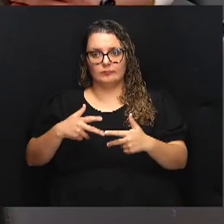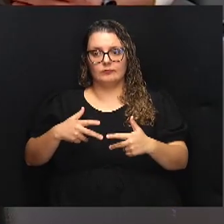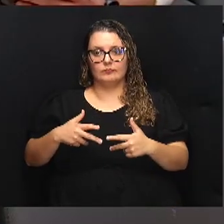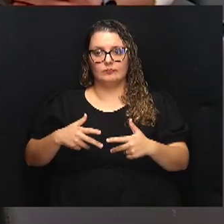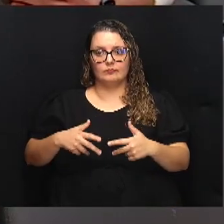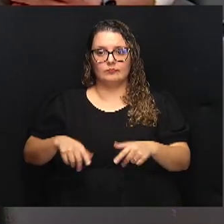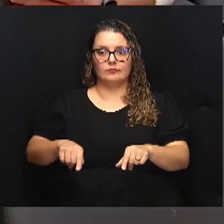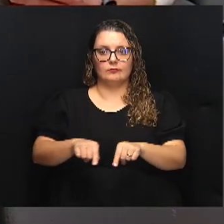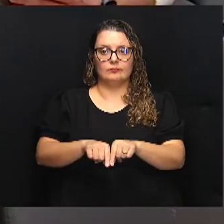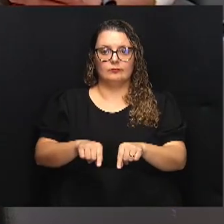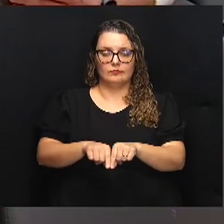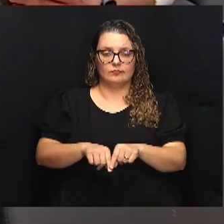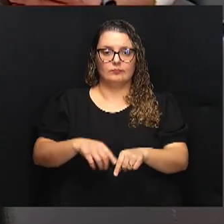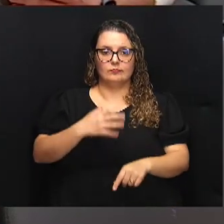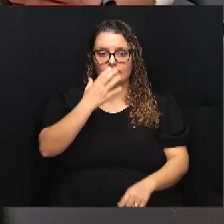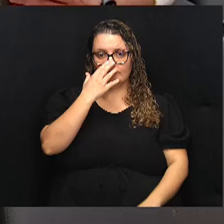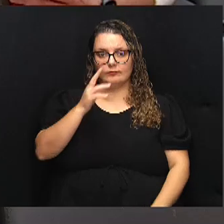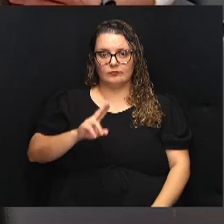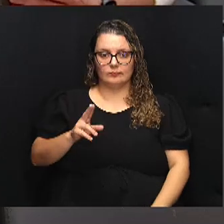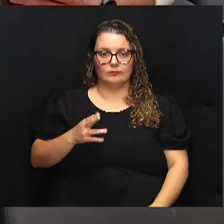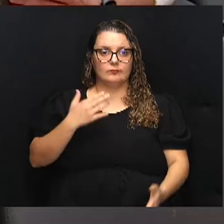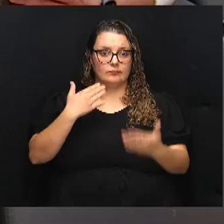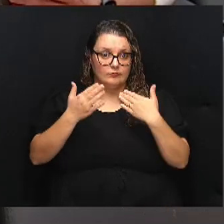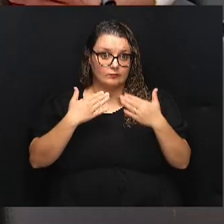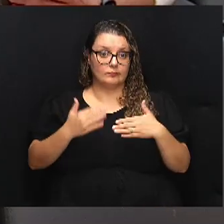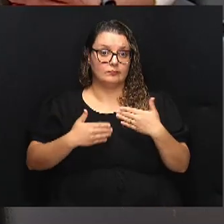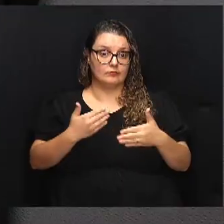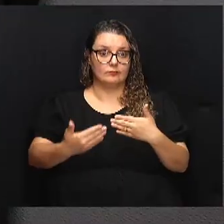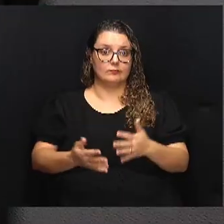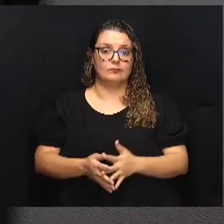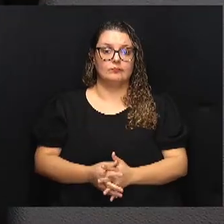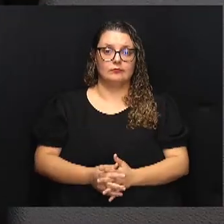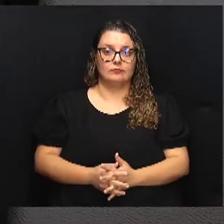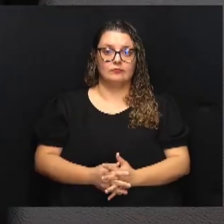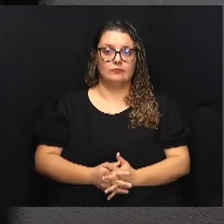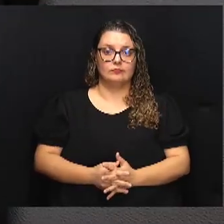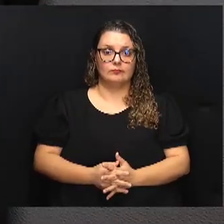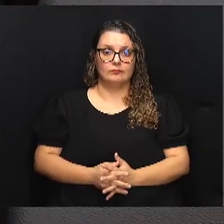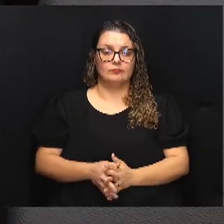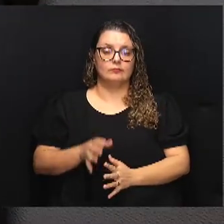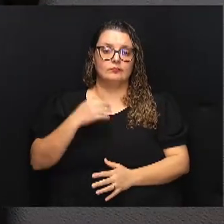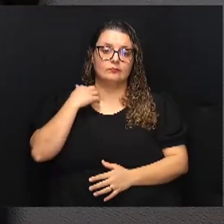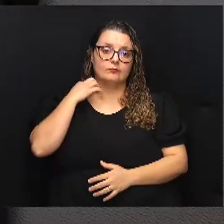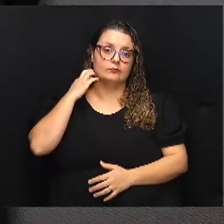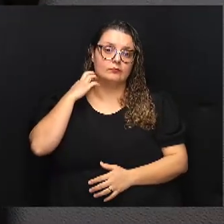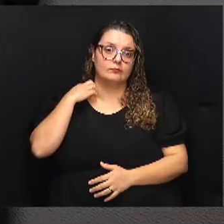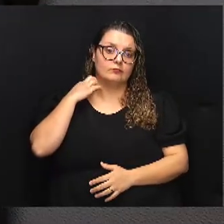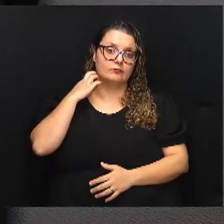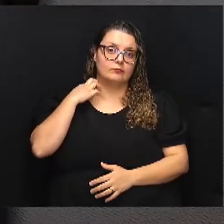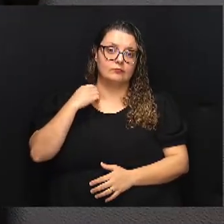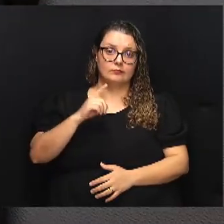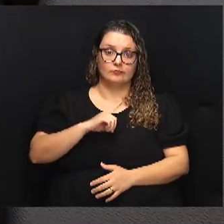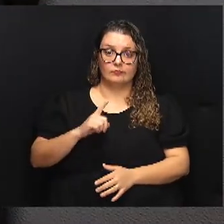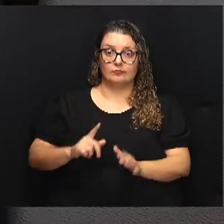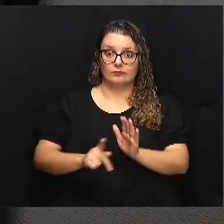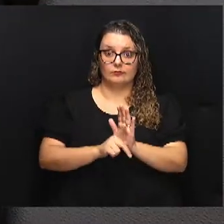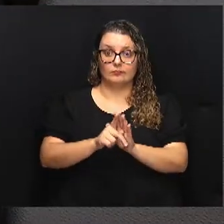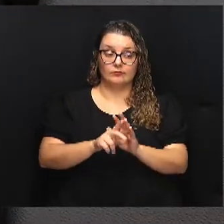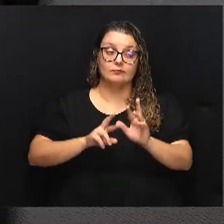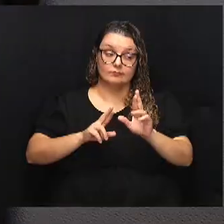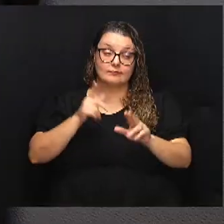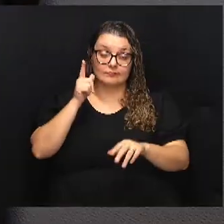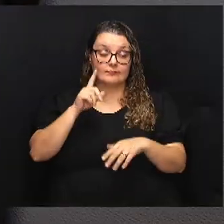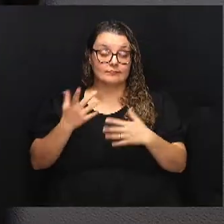né? A gente está em conversa ainda, né? Nós temos esse projeto, espero que a gente